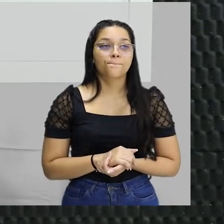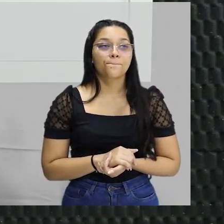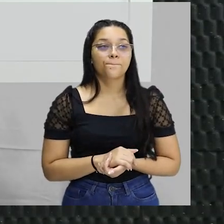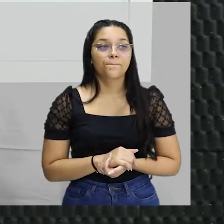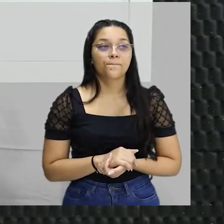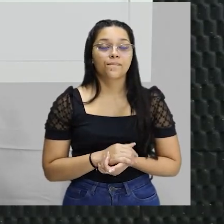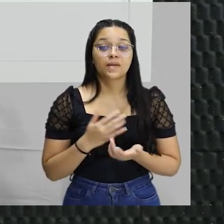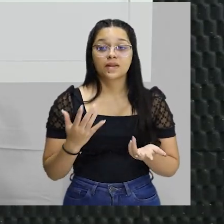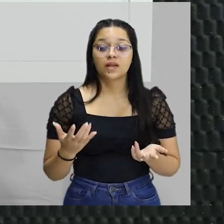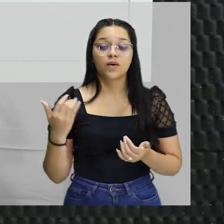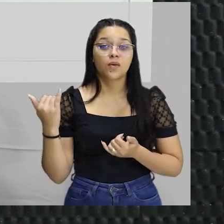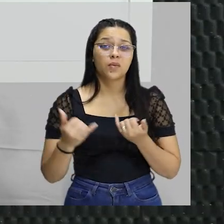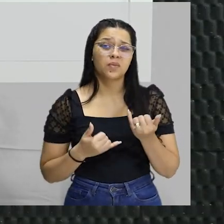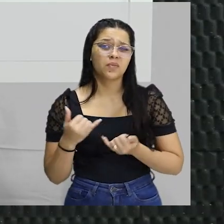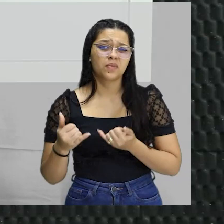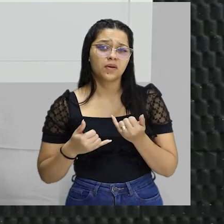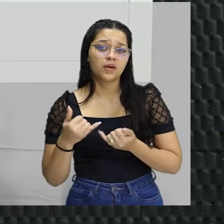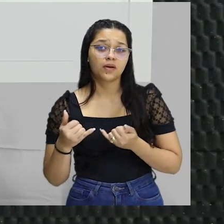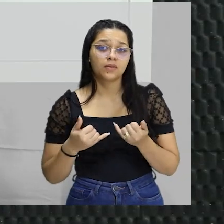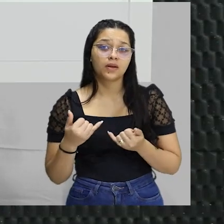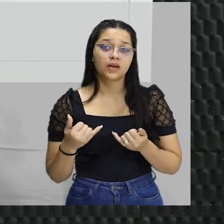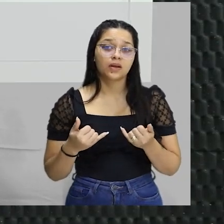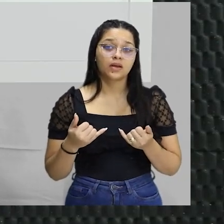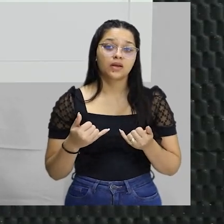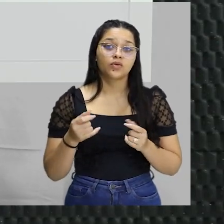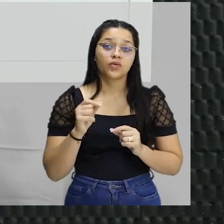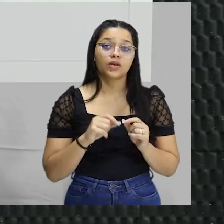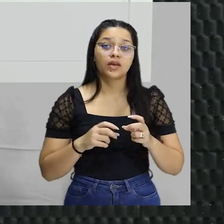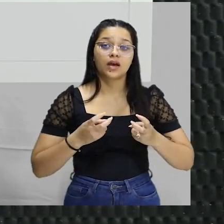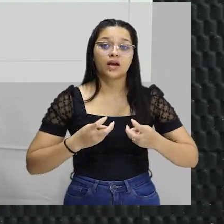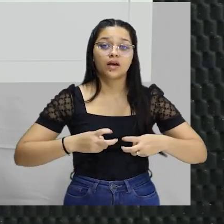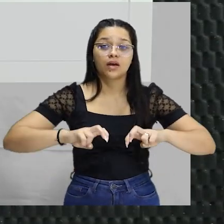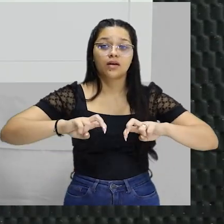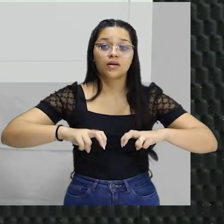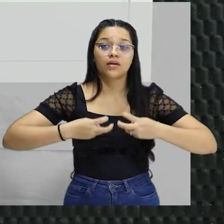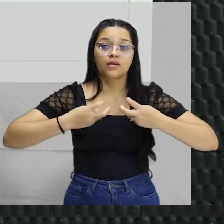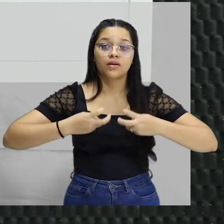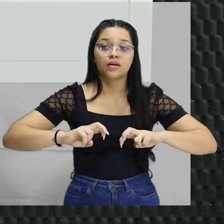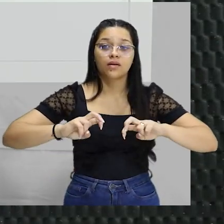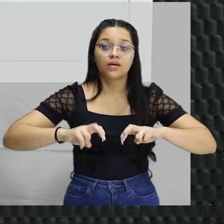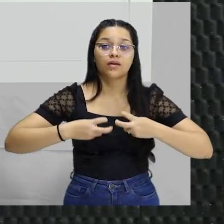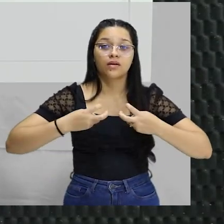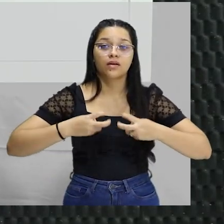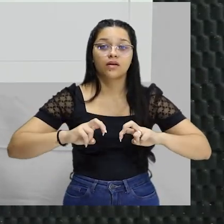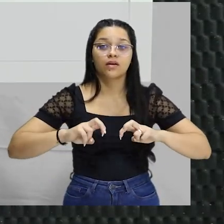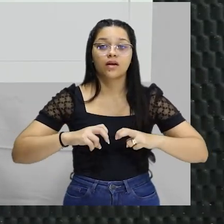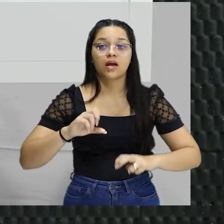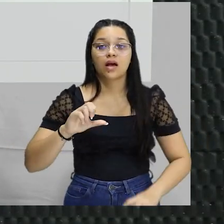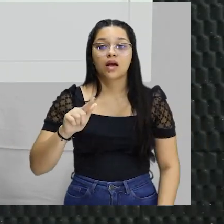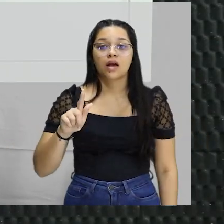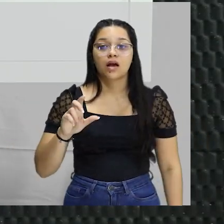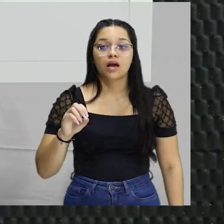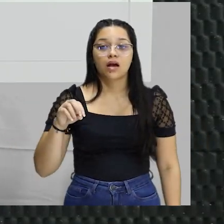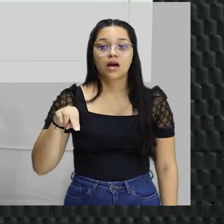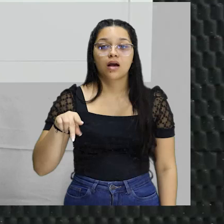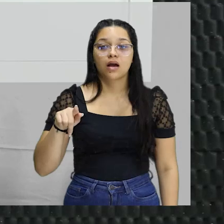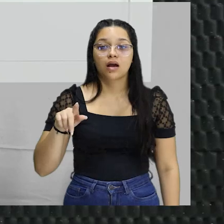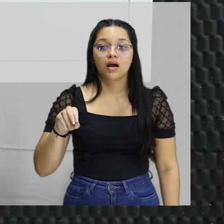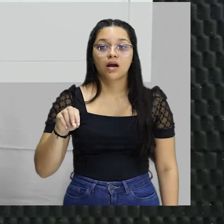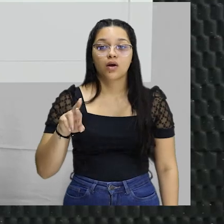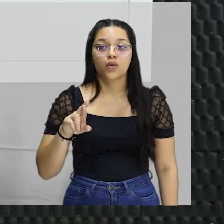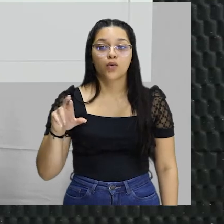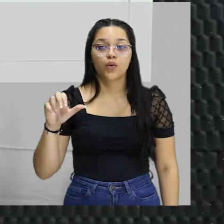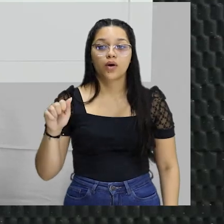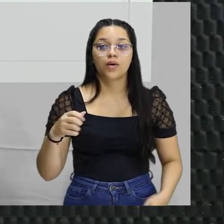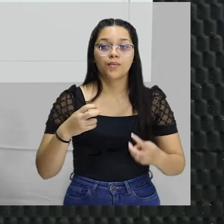que é até um brinquedo de criança, né, que é a gangorra. Então, tem aqui o ponto